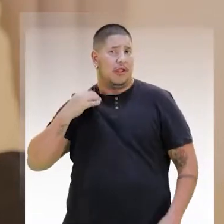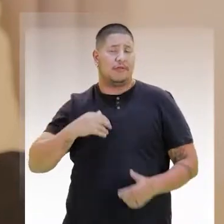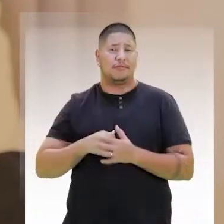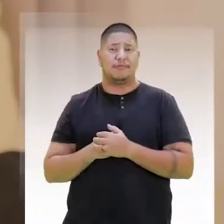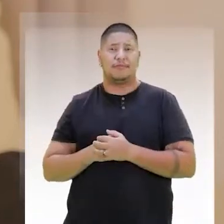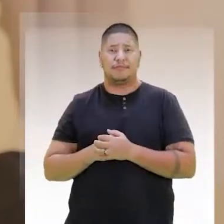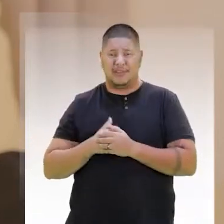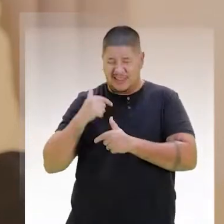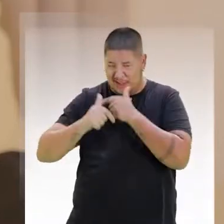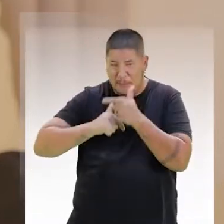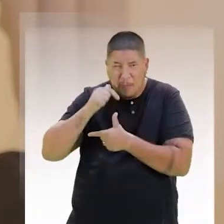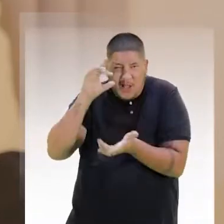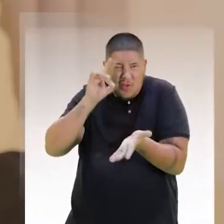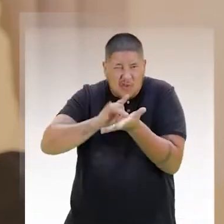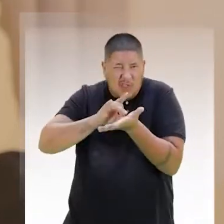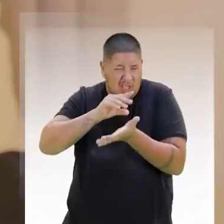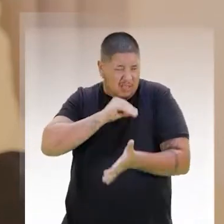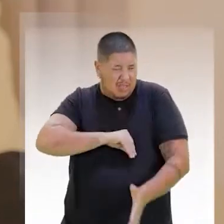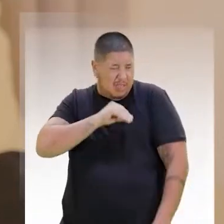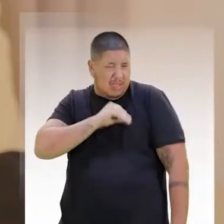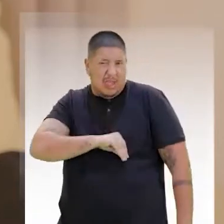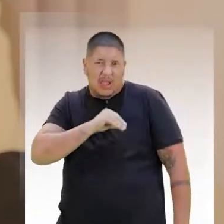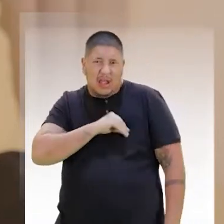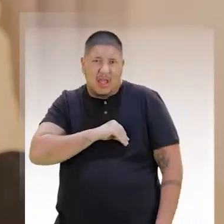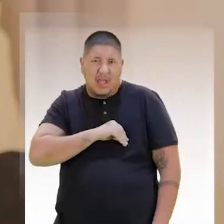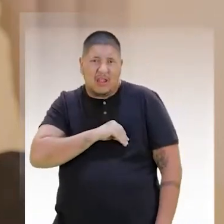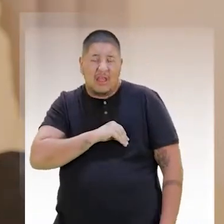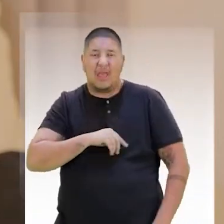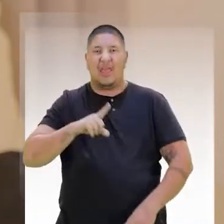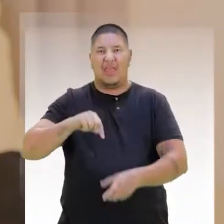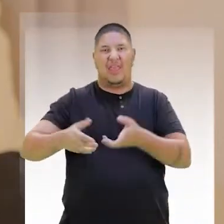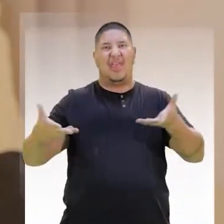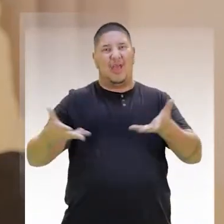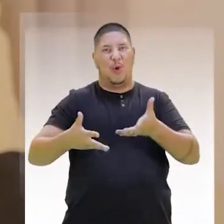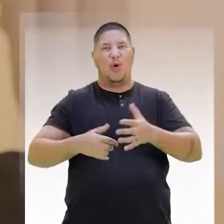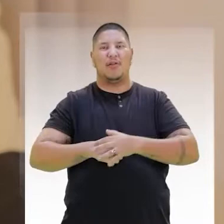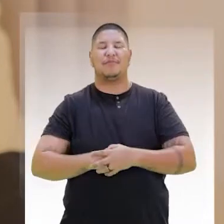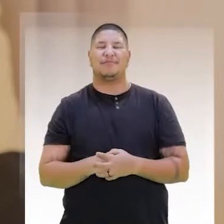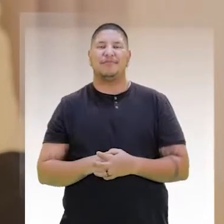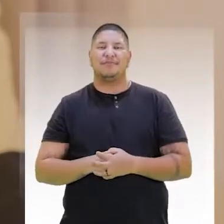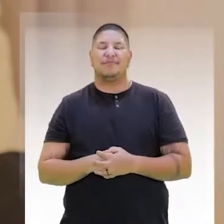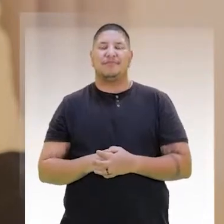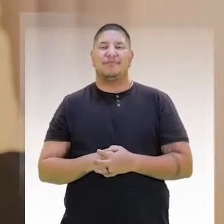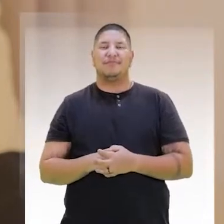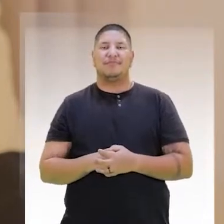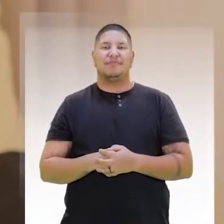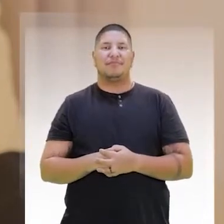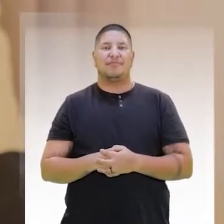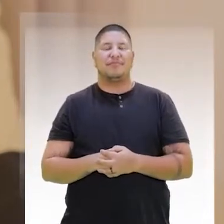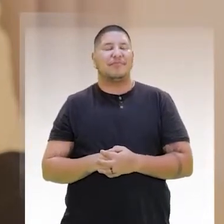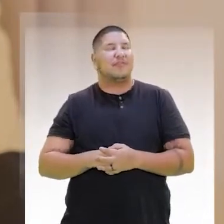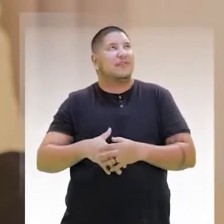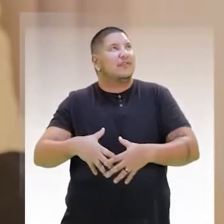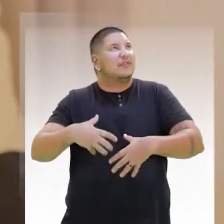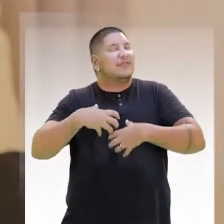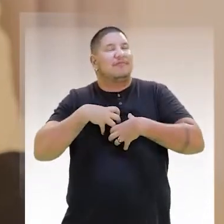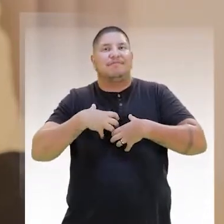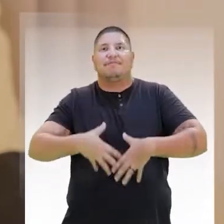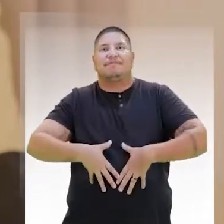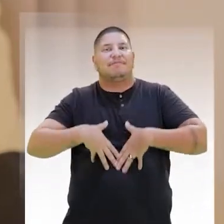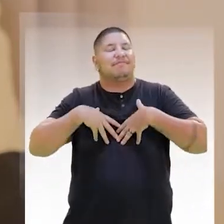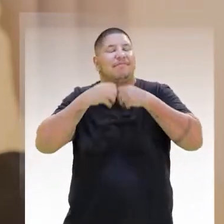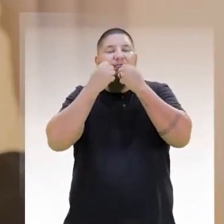mas trabalho mesmo é o que estou agora, sabe? E está sendo muito bom para